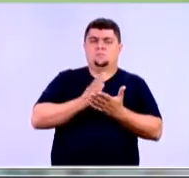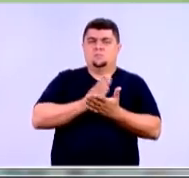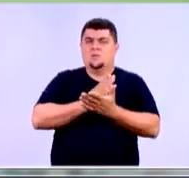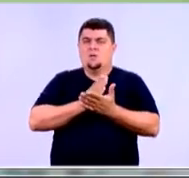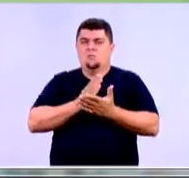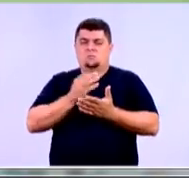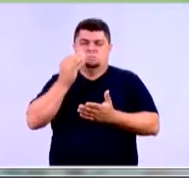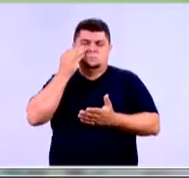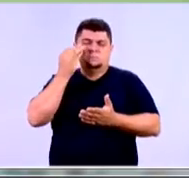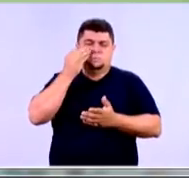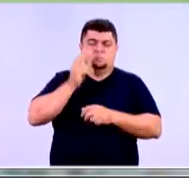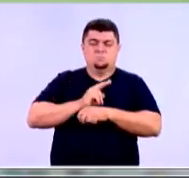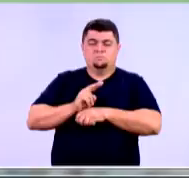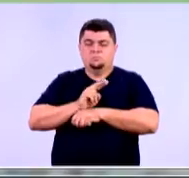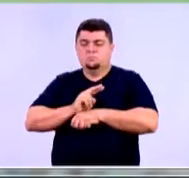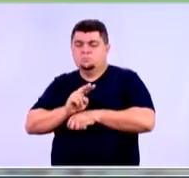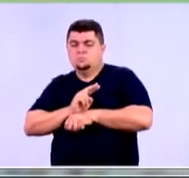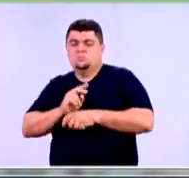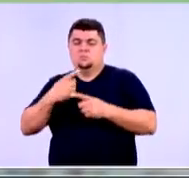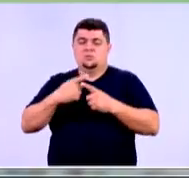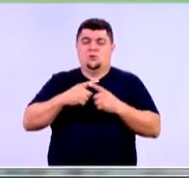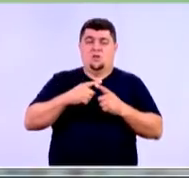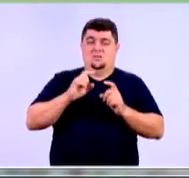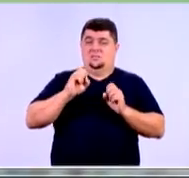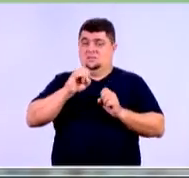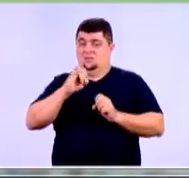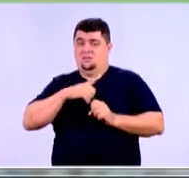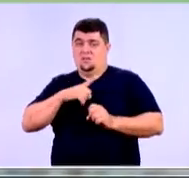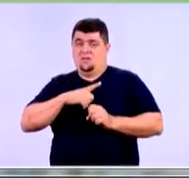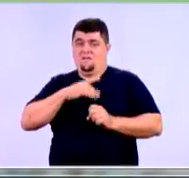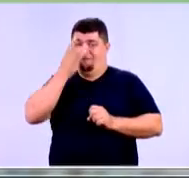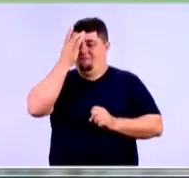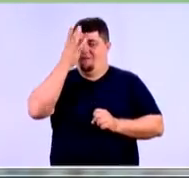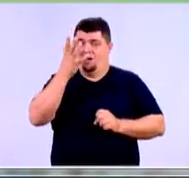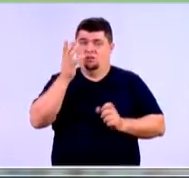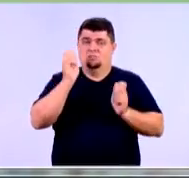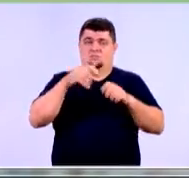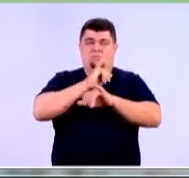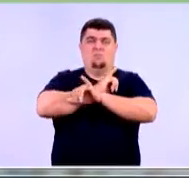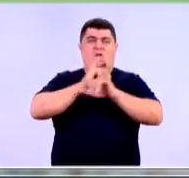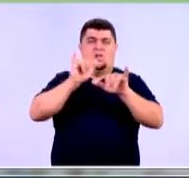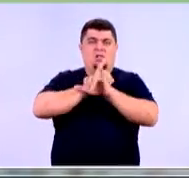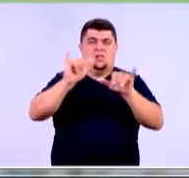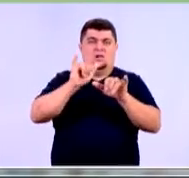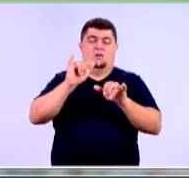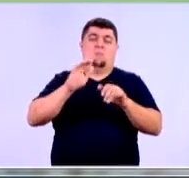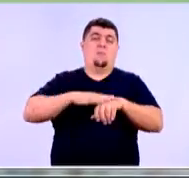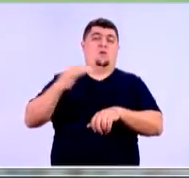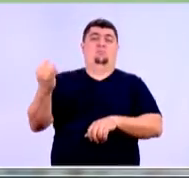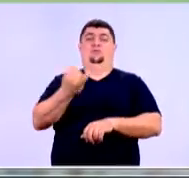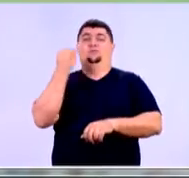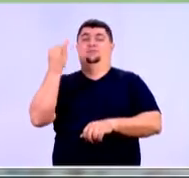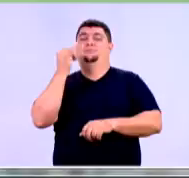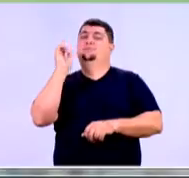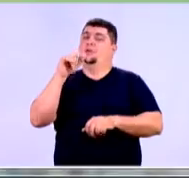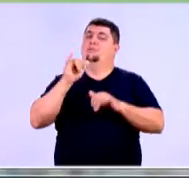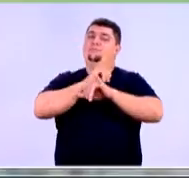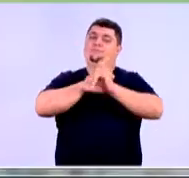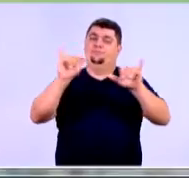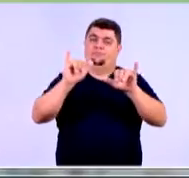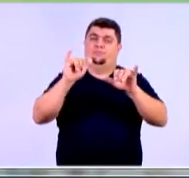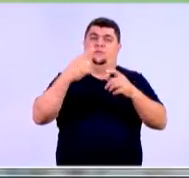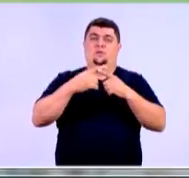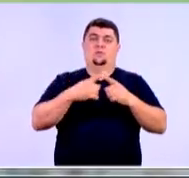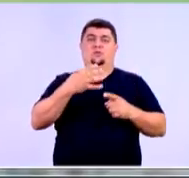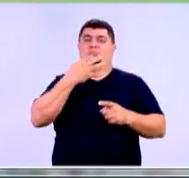ao crédito que vão trazer uma maior facilidade na informação, porque a informação é chave aqui nessa questão do histórico, né, professor? Exatamente.